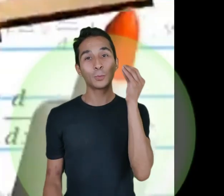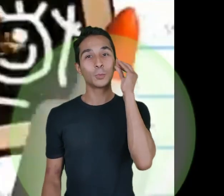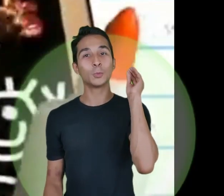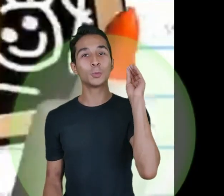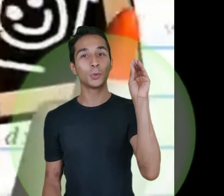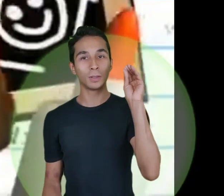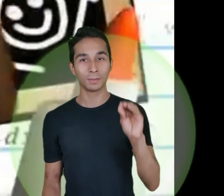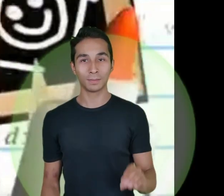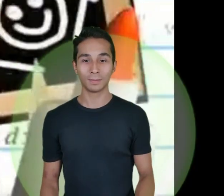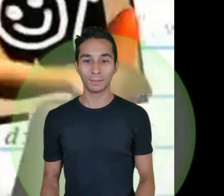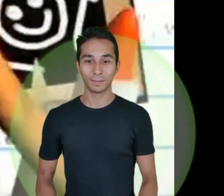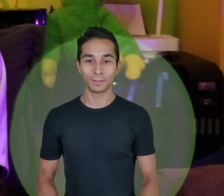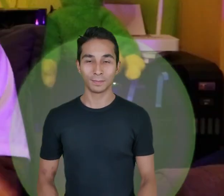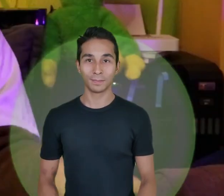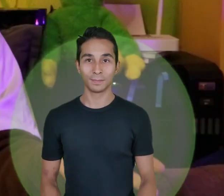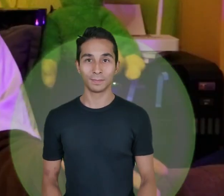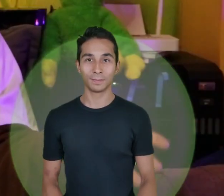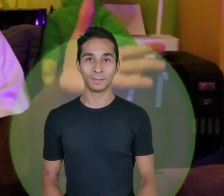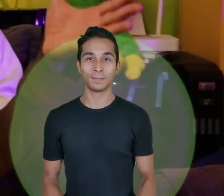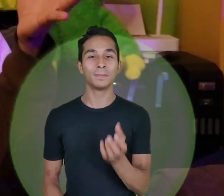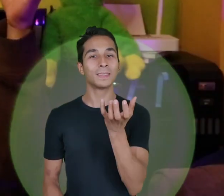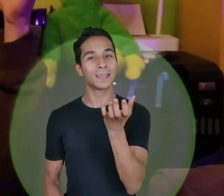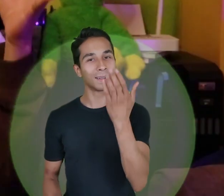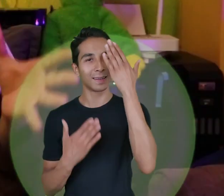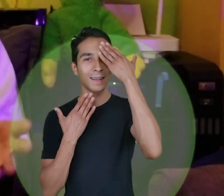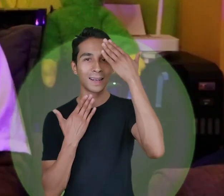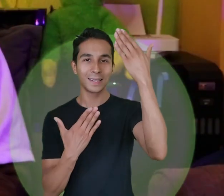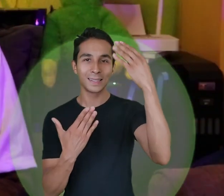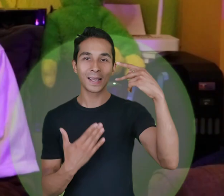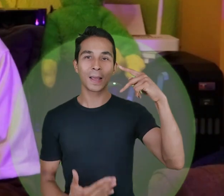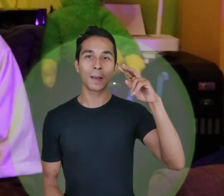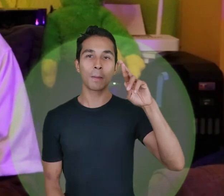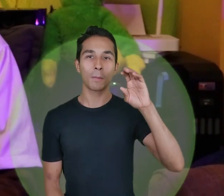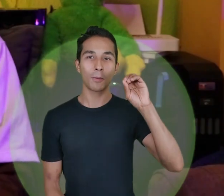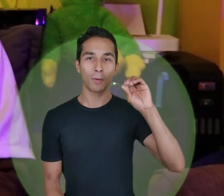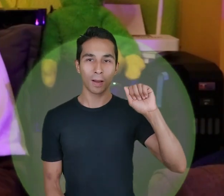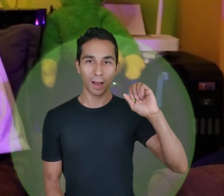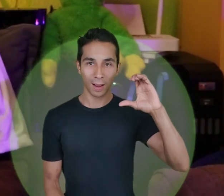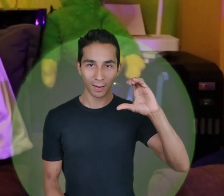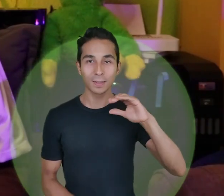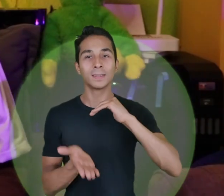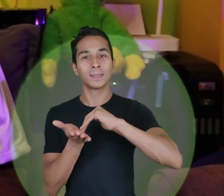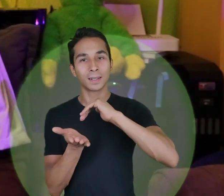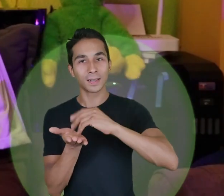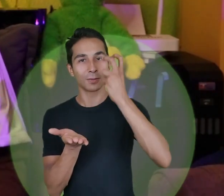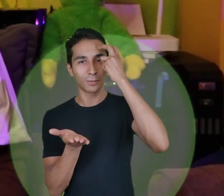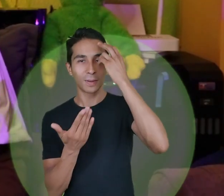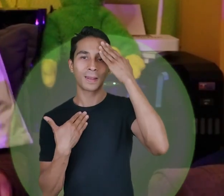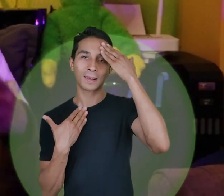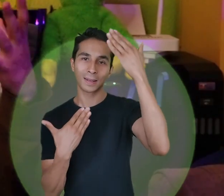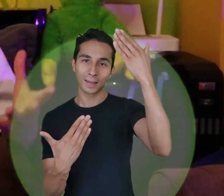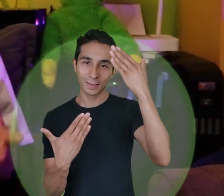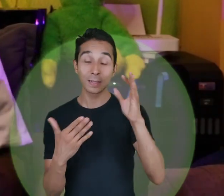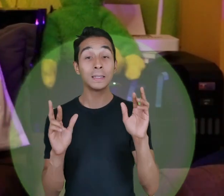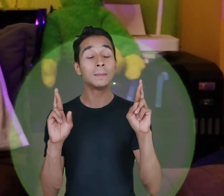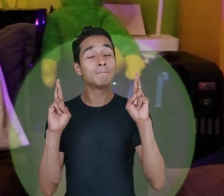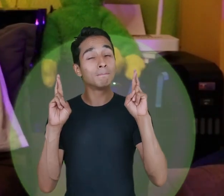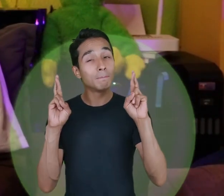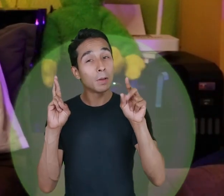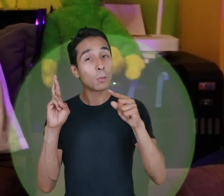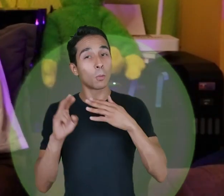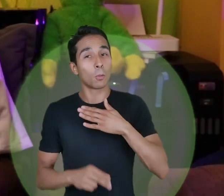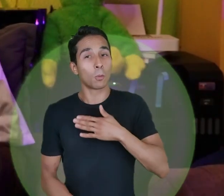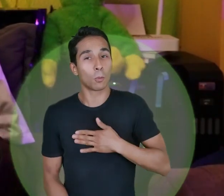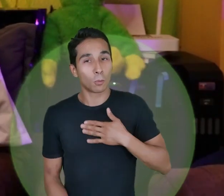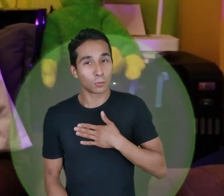É isso, um beijo da Anitta. É isso, a gente queria agradecer, né, ao PROAC, a Secretaria de Cultura. Espero que você tenha gostado